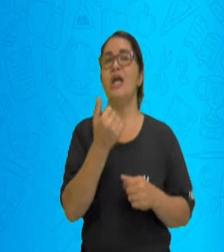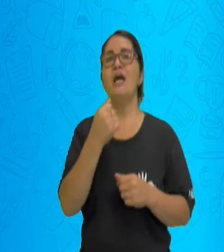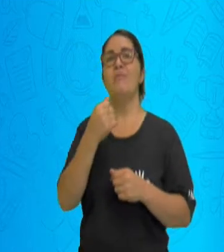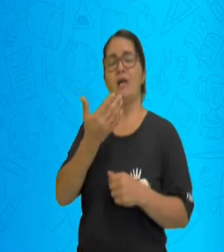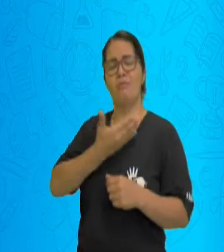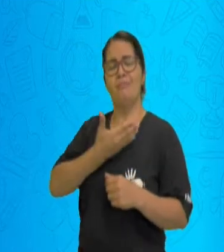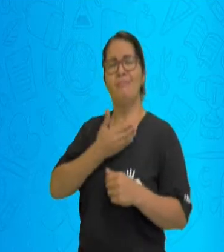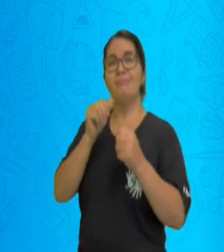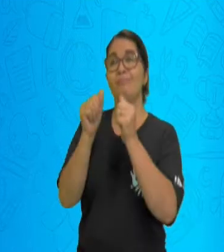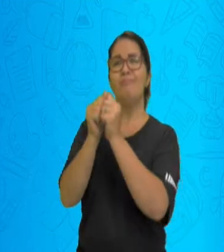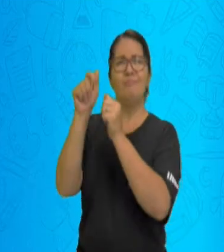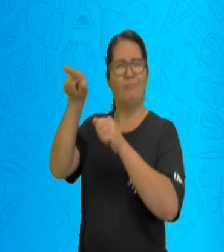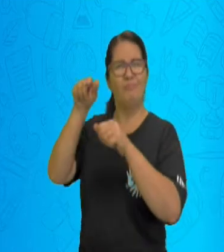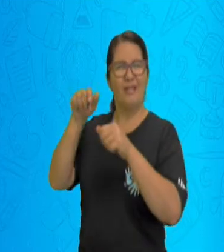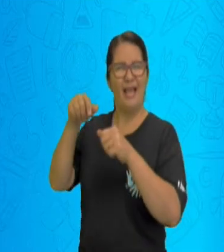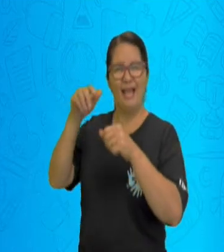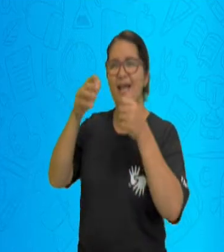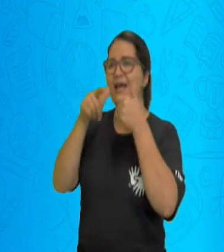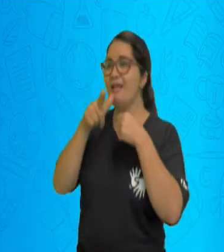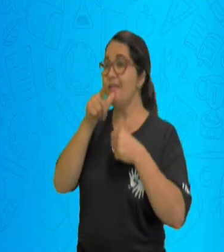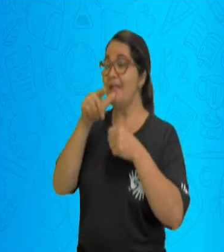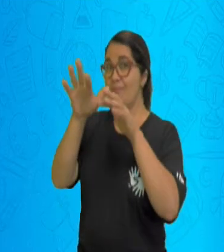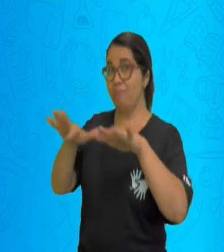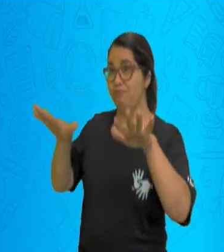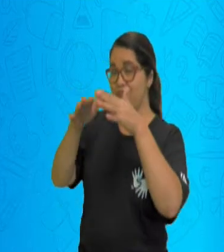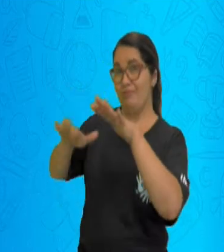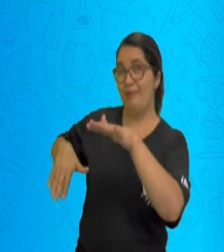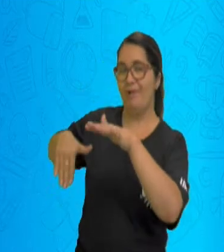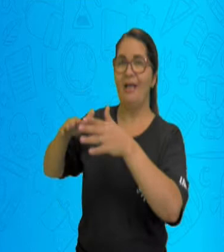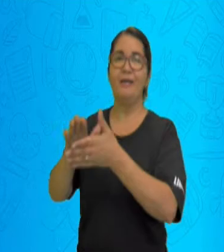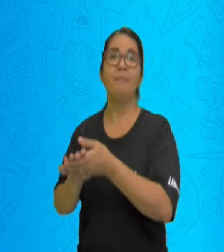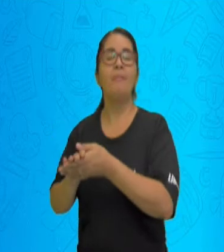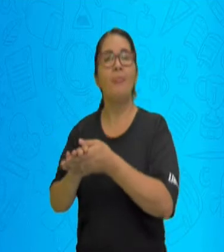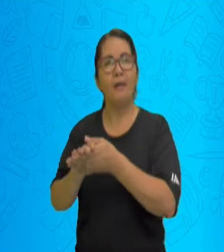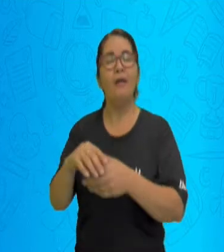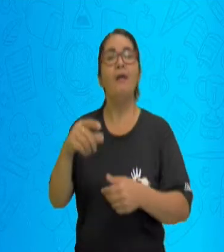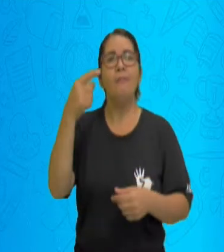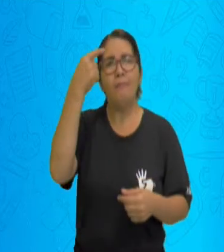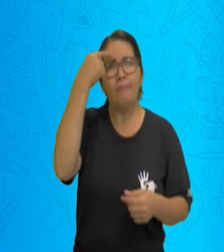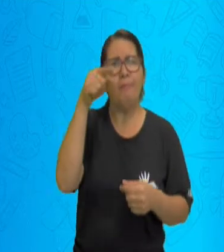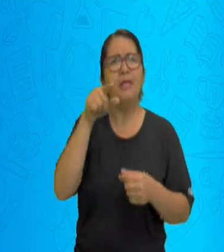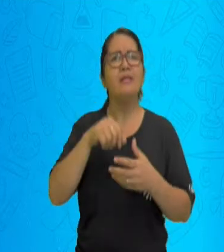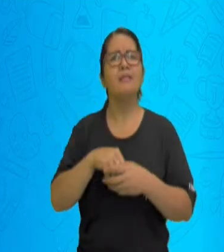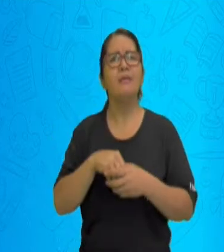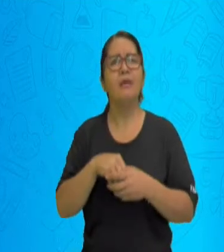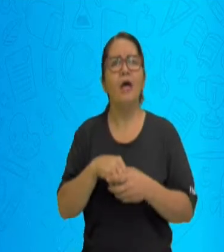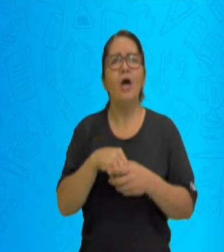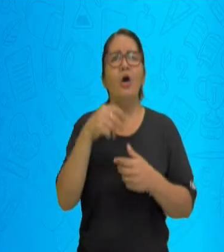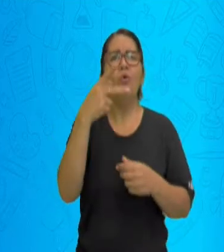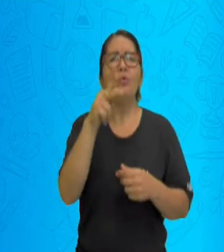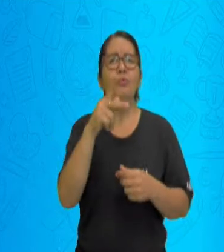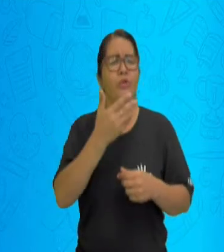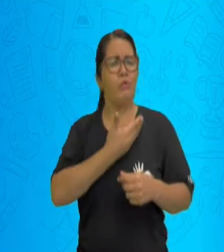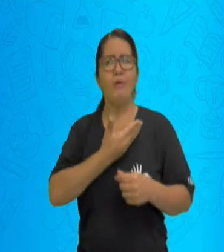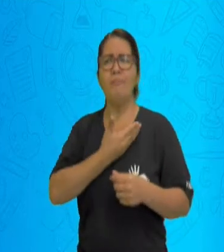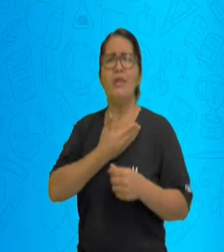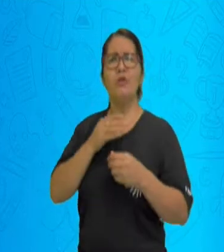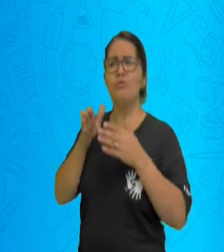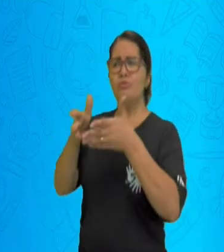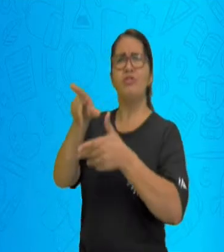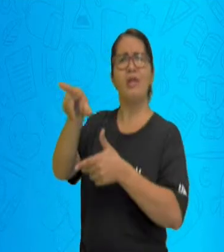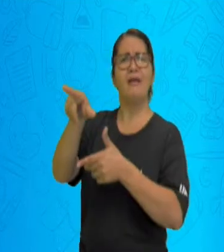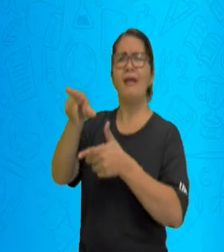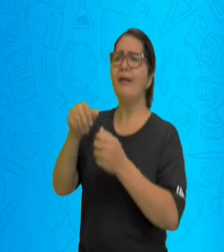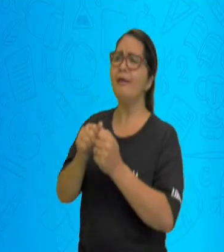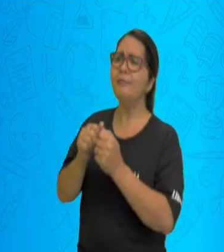amigo chega lá de terno, gravata e sapato social. E ele logo ao